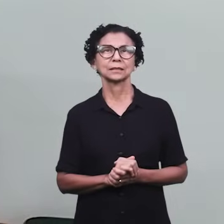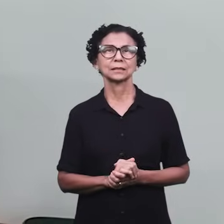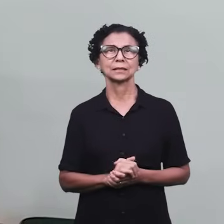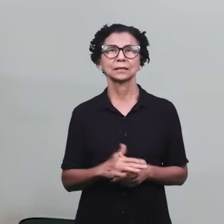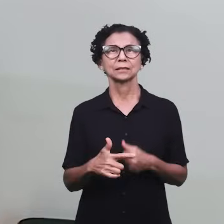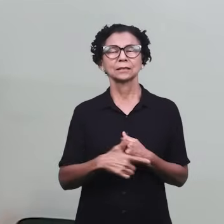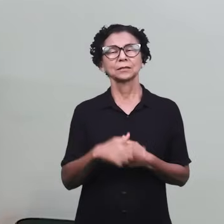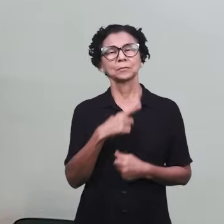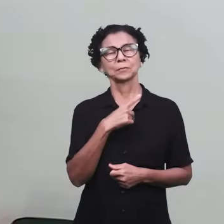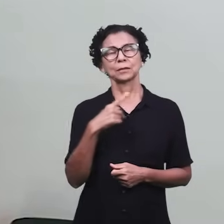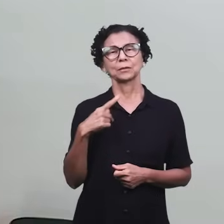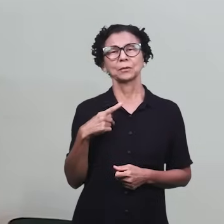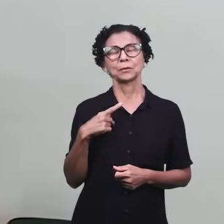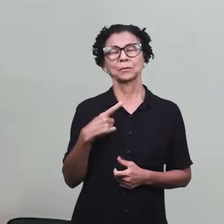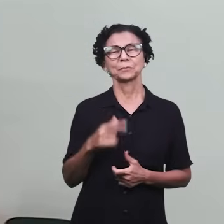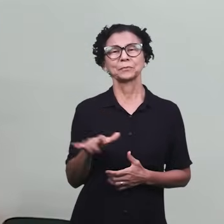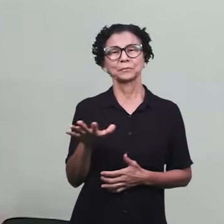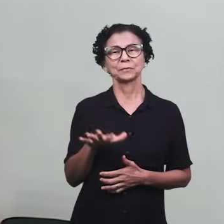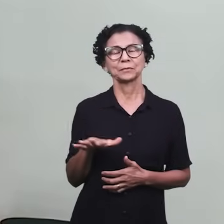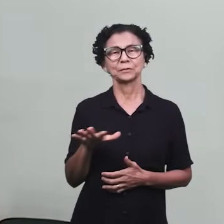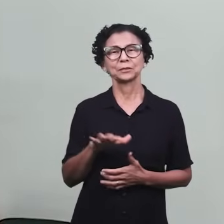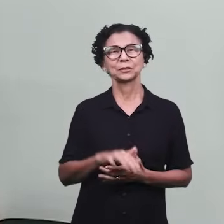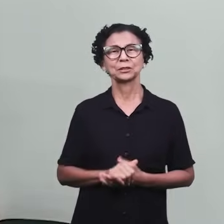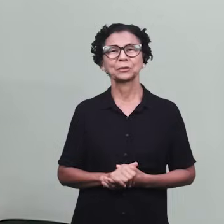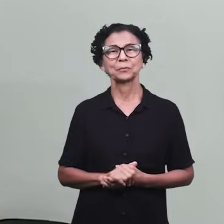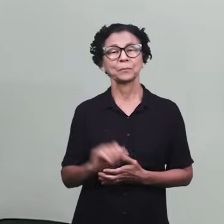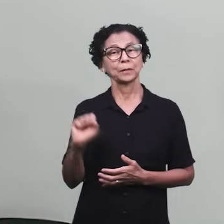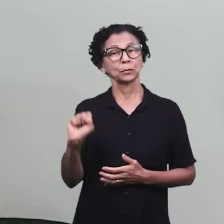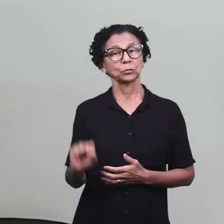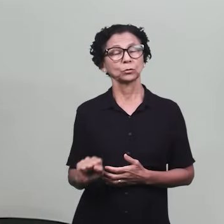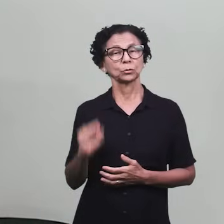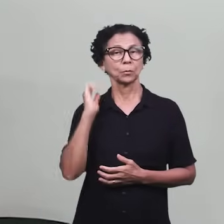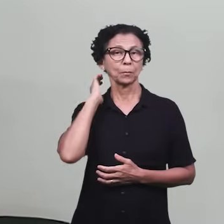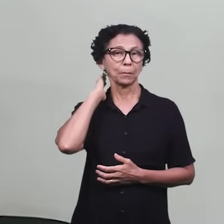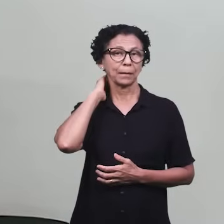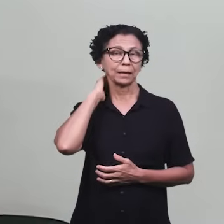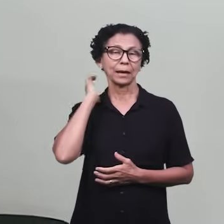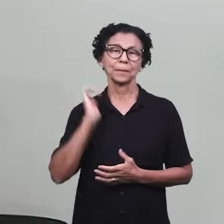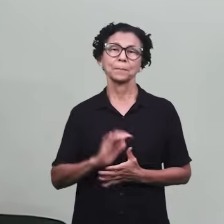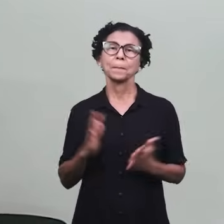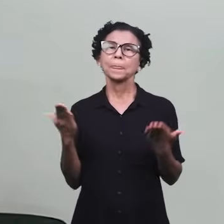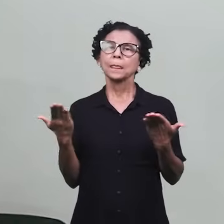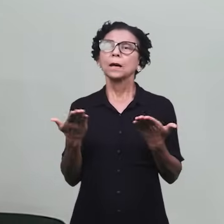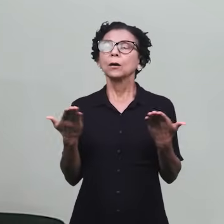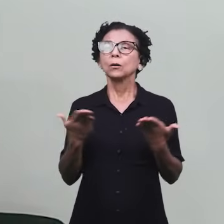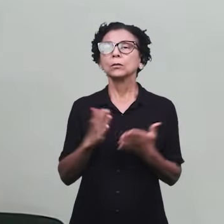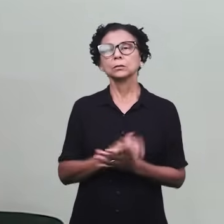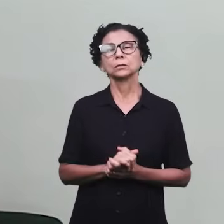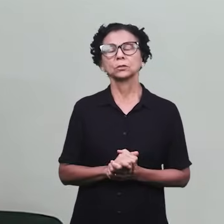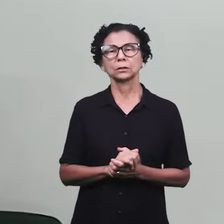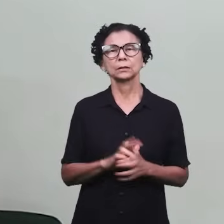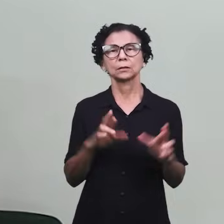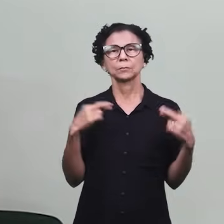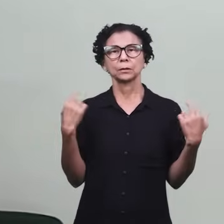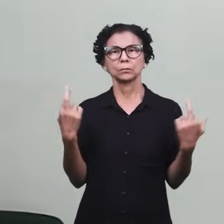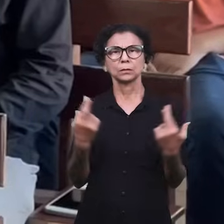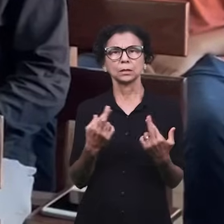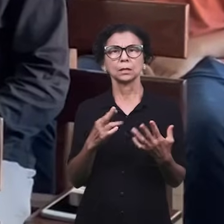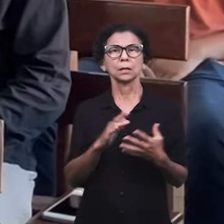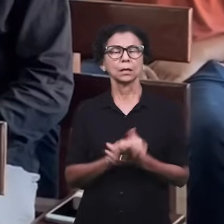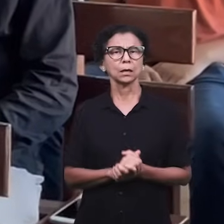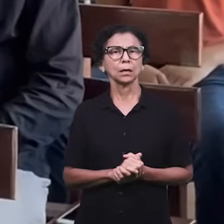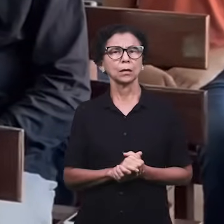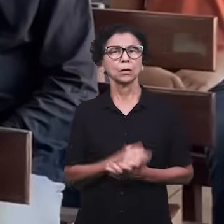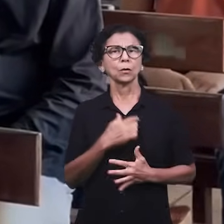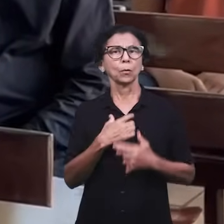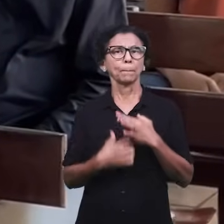Verde, em Parauapebas, a área de Parauapebas, mas a região sul do Pará. Hoje de manhã nós tivemos uma reunião com os obreiros, senhoras, uma convocação do